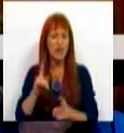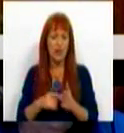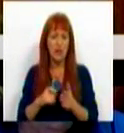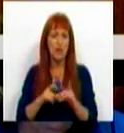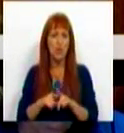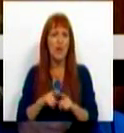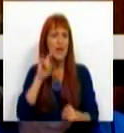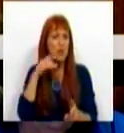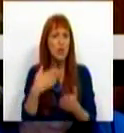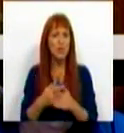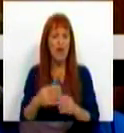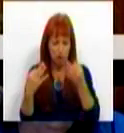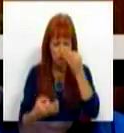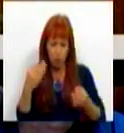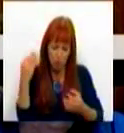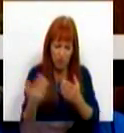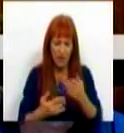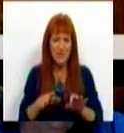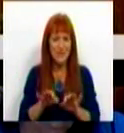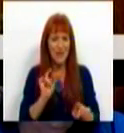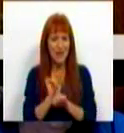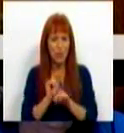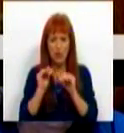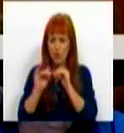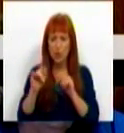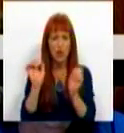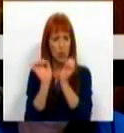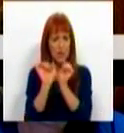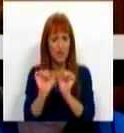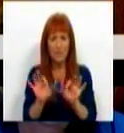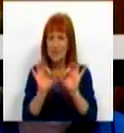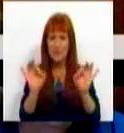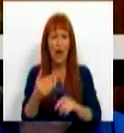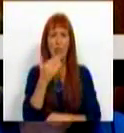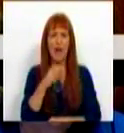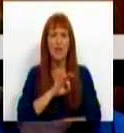necessário assegurar justiça a par da sustentabilidade da Segurança Social. Muito obrigado, Sr.